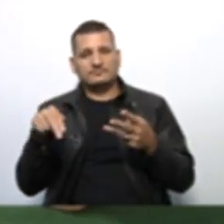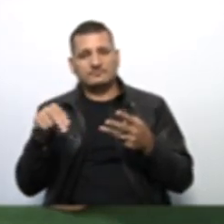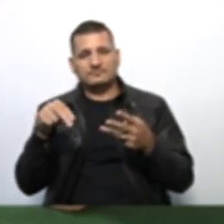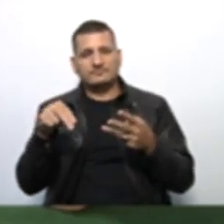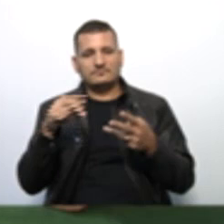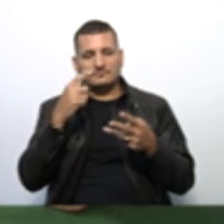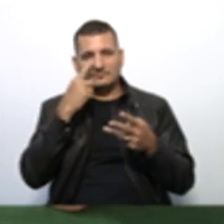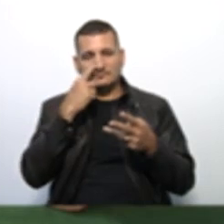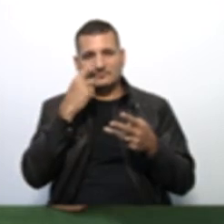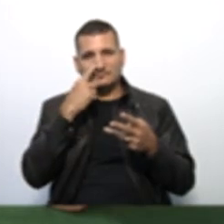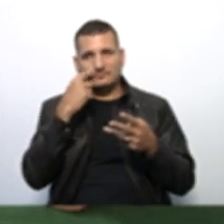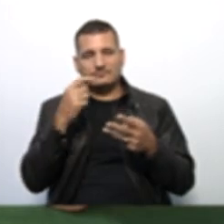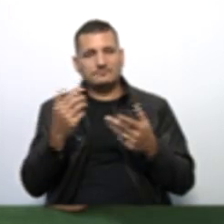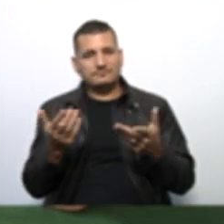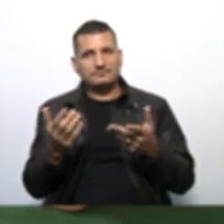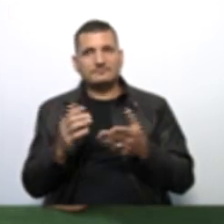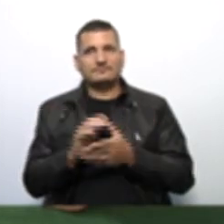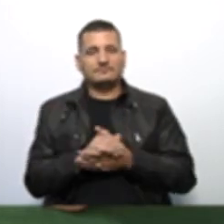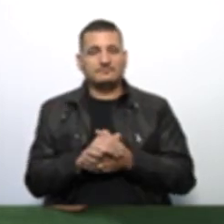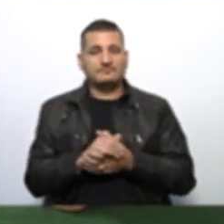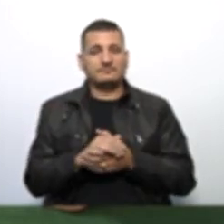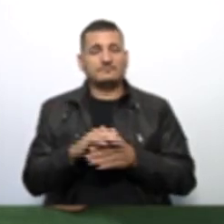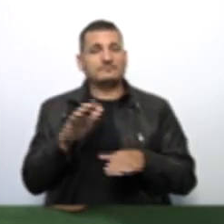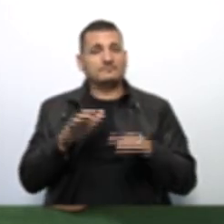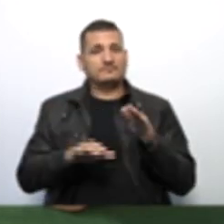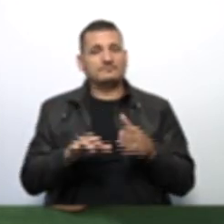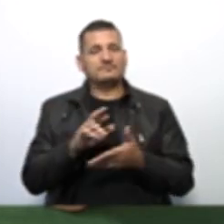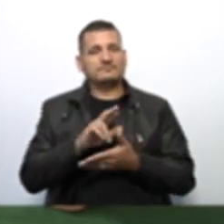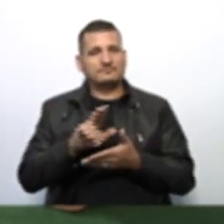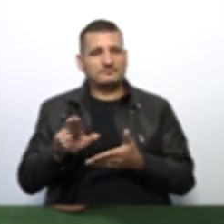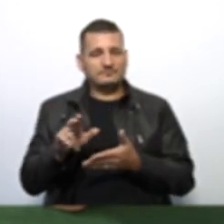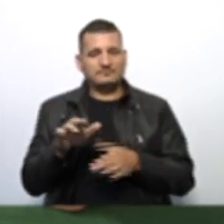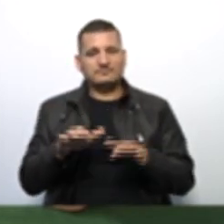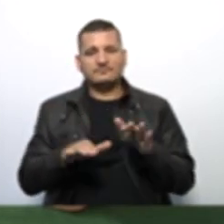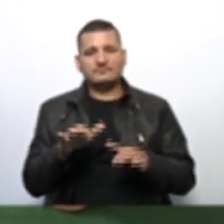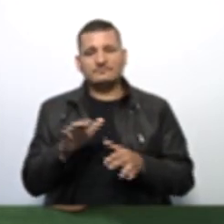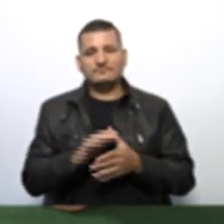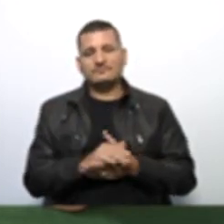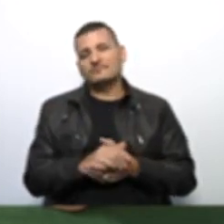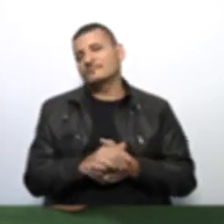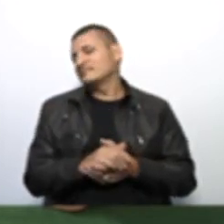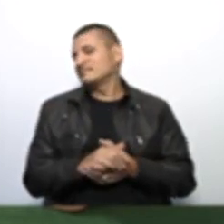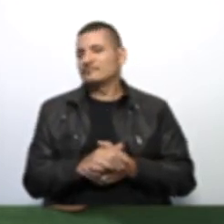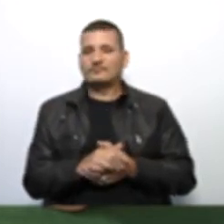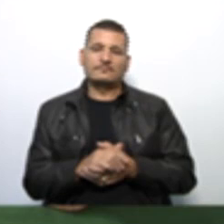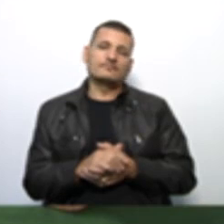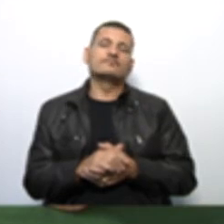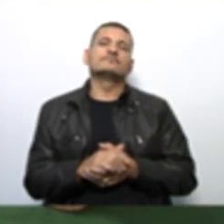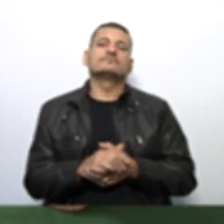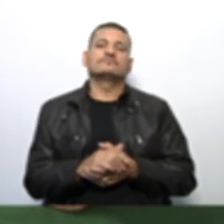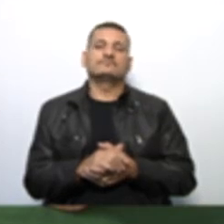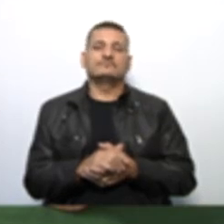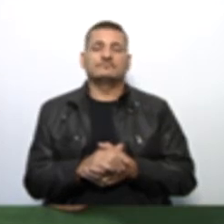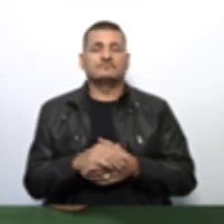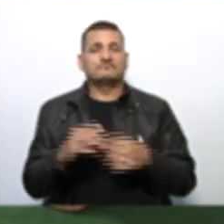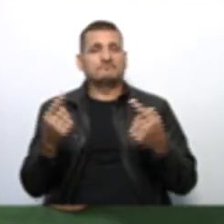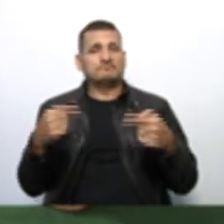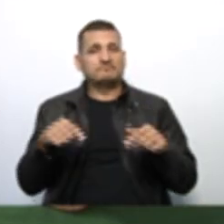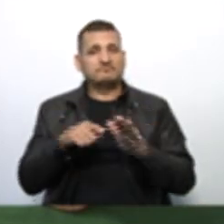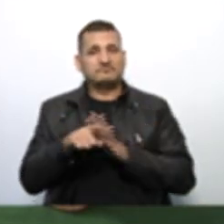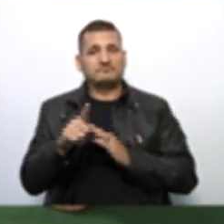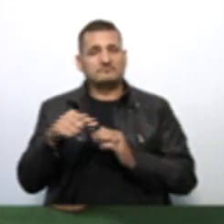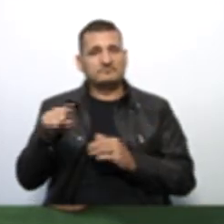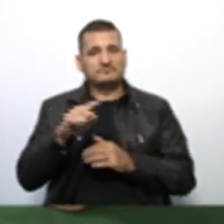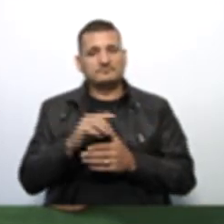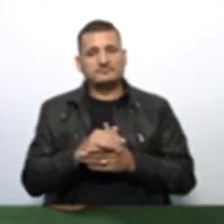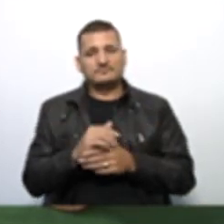E aí, pessoal, o negócio vai depender de vários fatores, né? Então, assim, ó, exatamente. Deixou o desafio aí, né, para vocês.